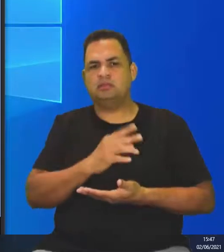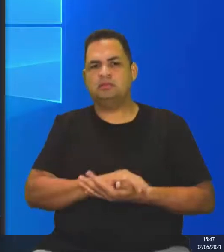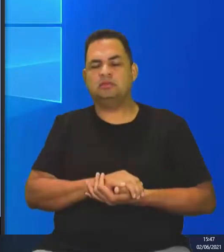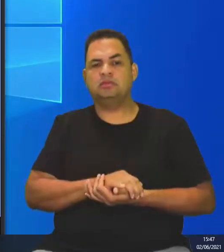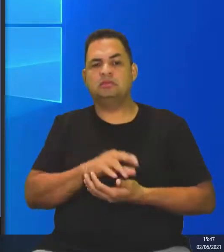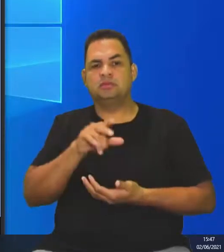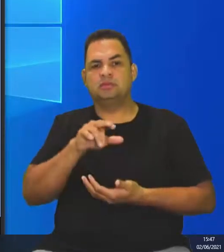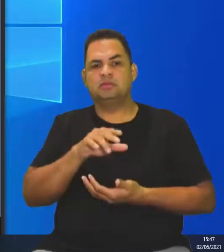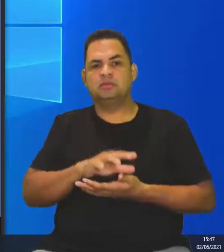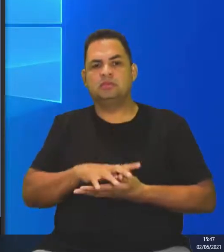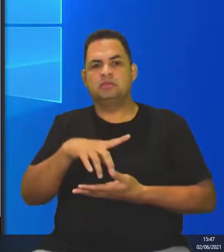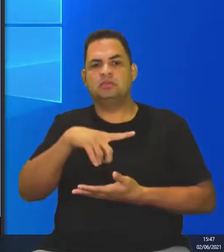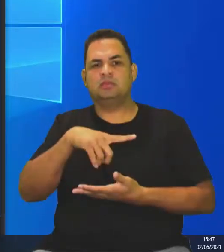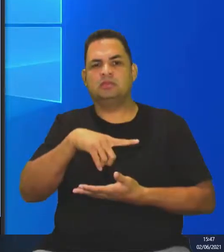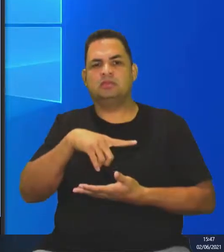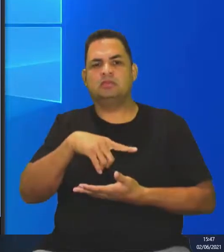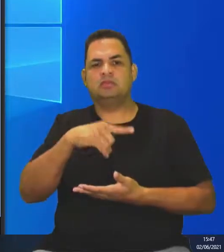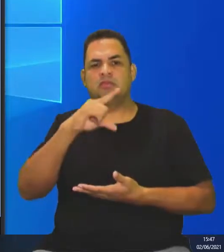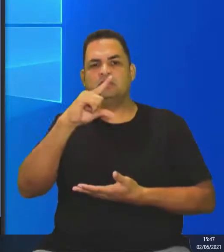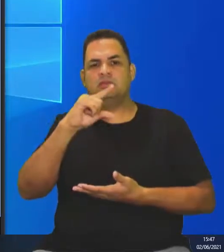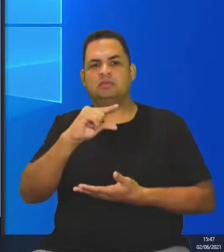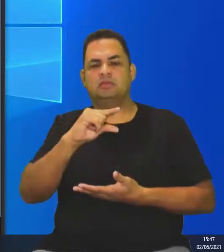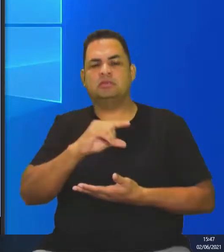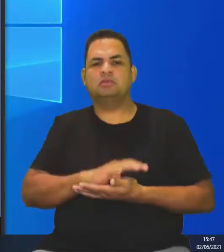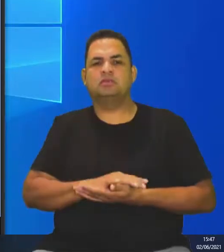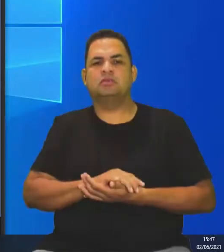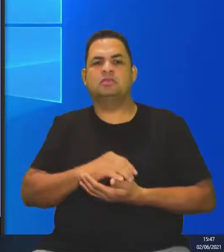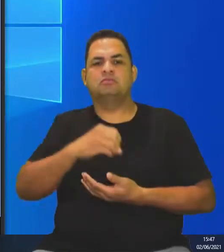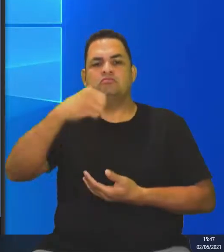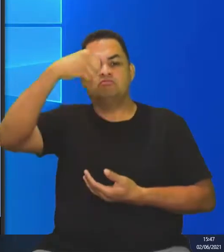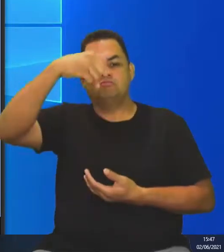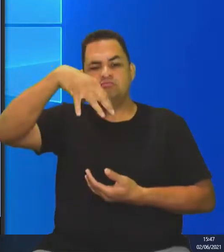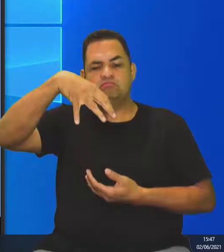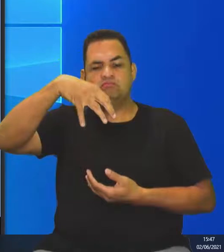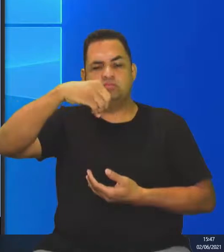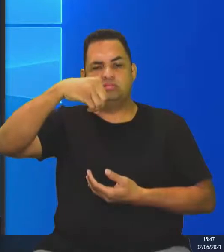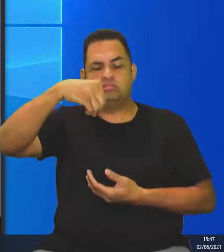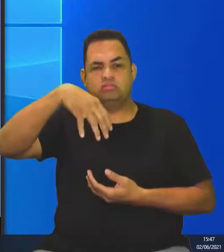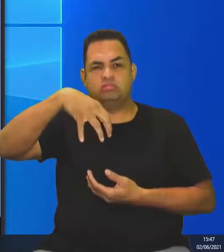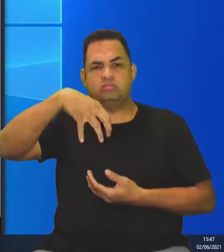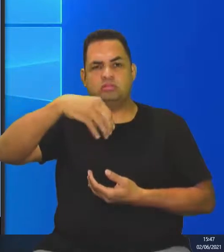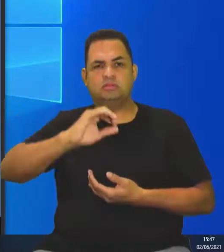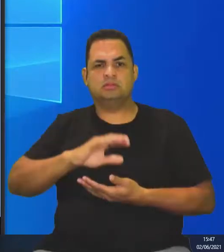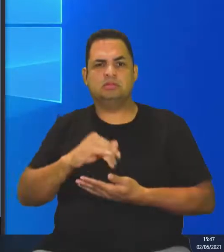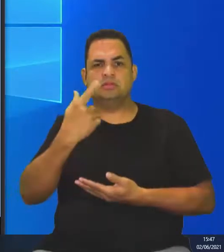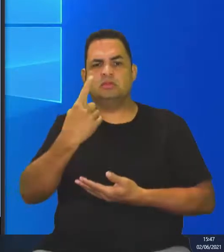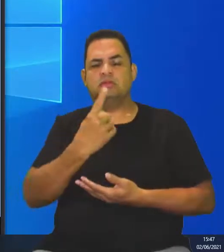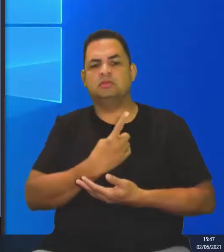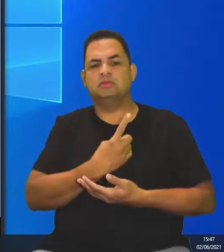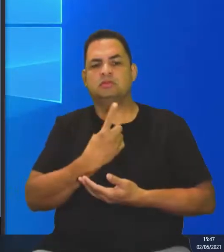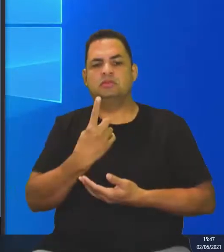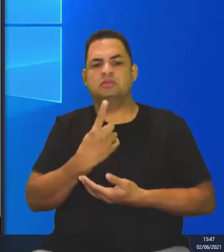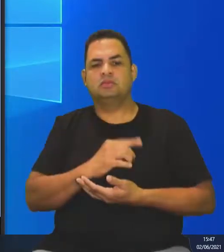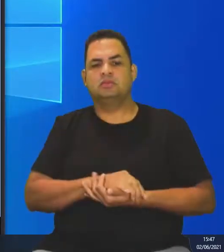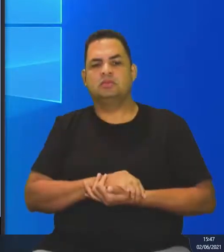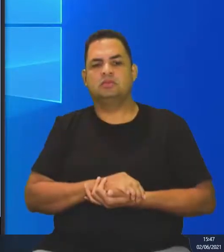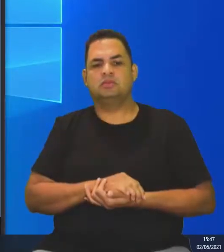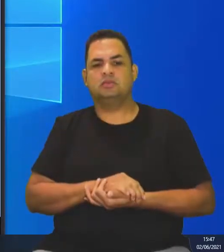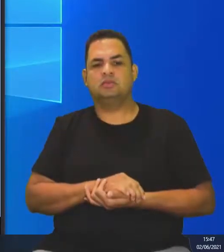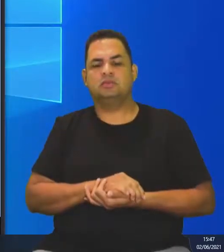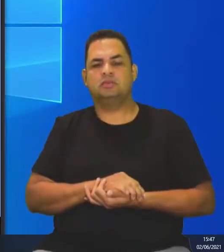são iguais, então eu vou ter a diminuição do brilho dessa lâmpada. E aqui, como a corrente que passa aqui, ó,